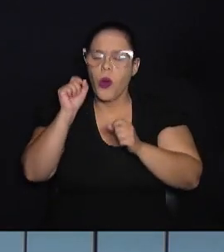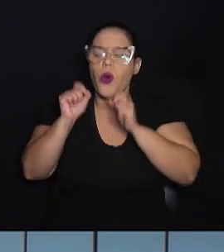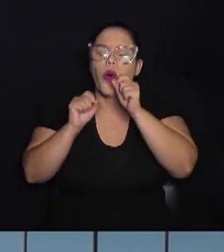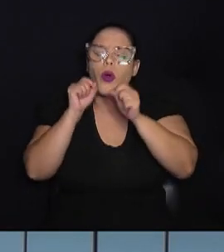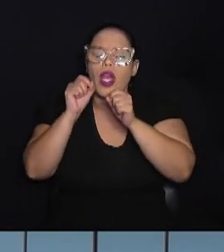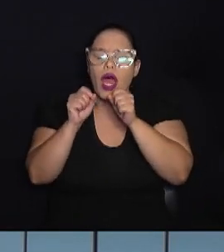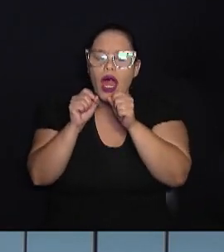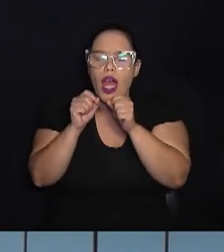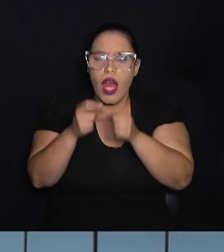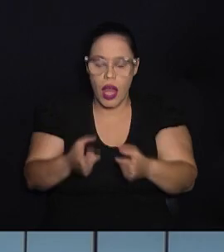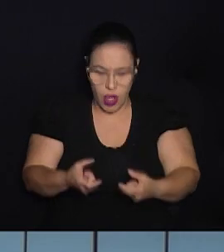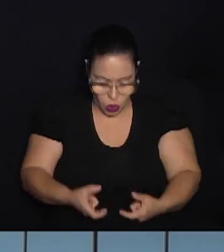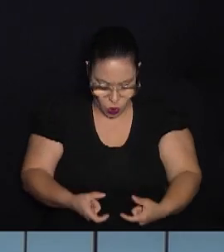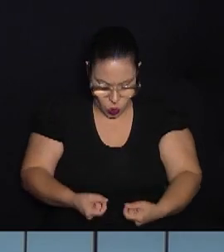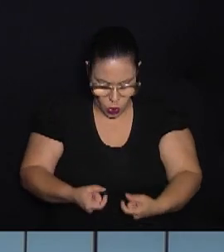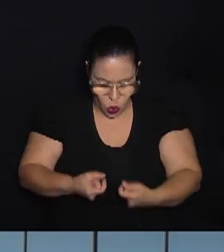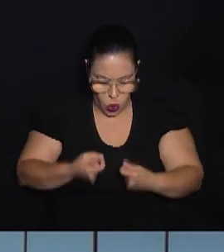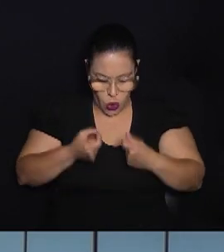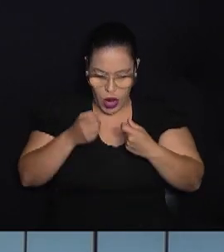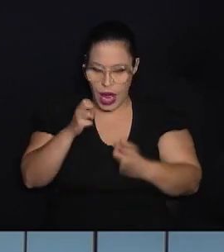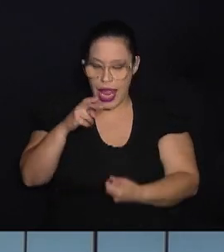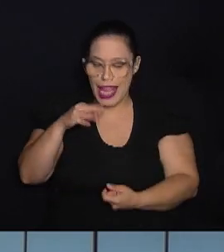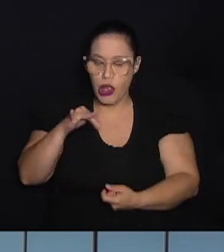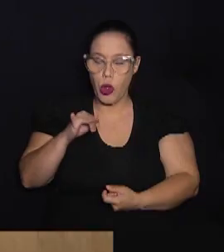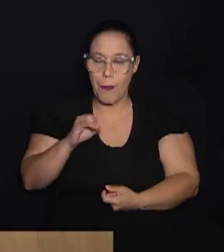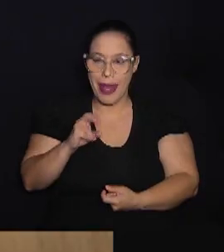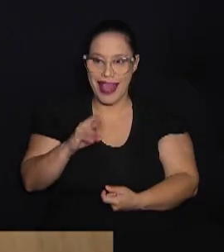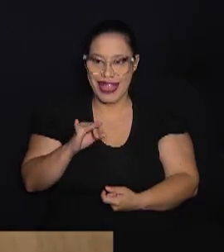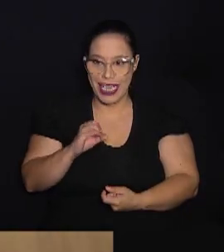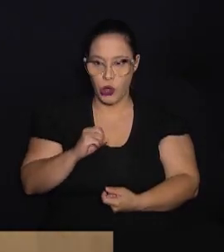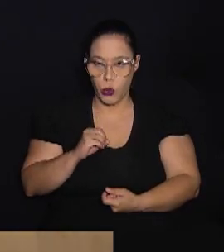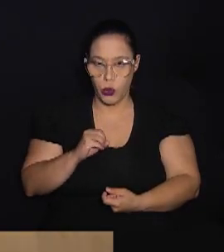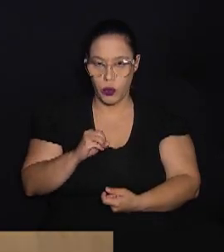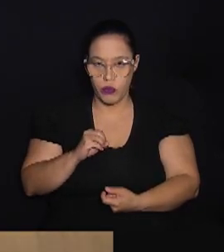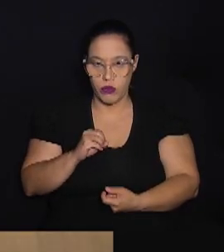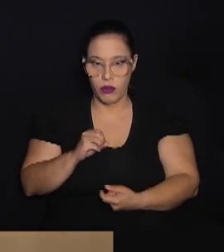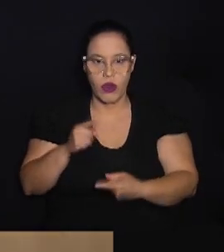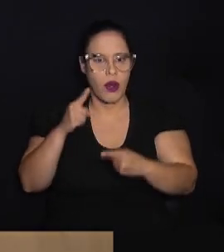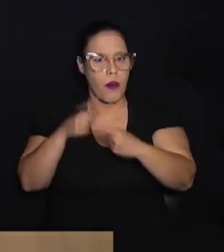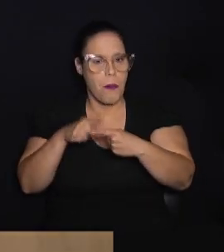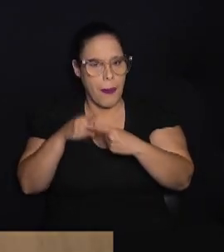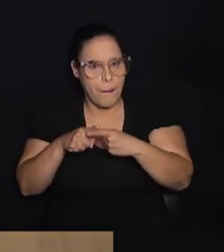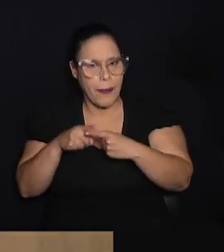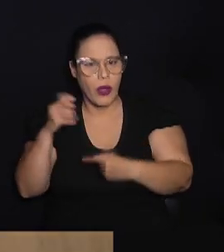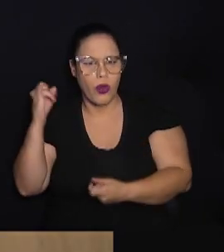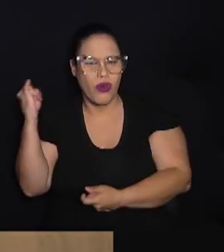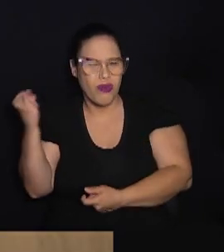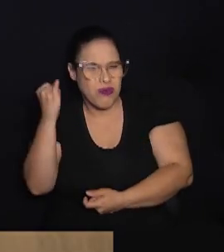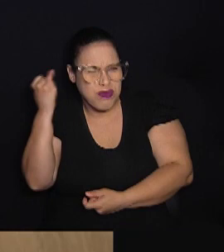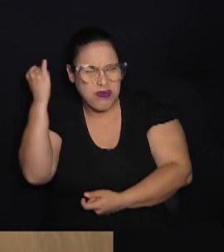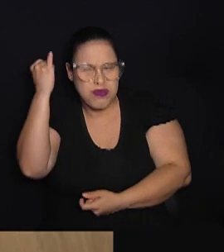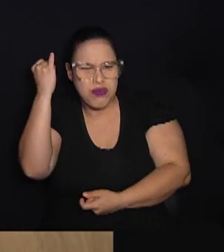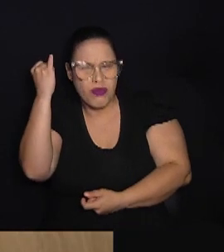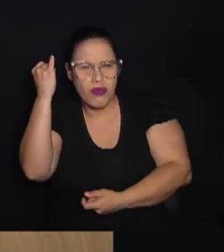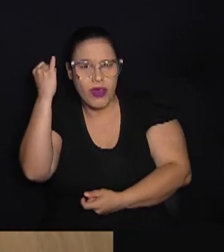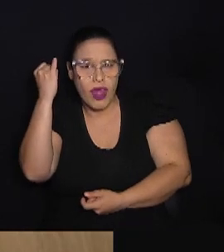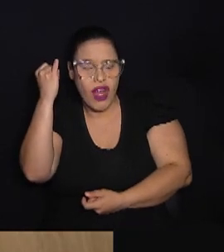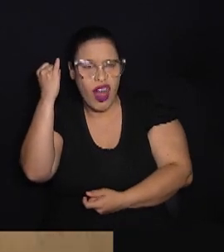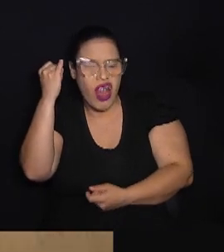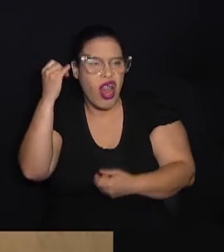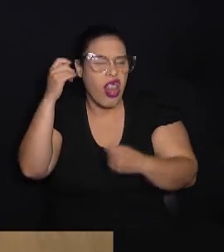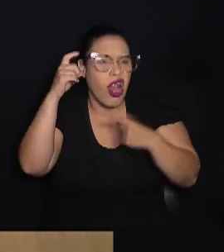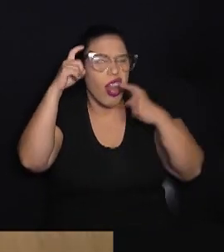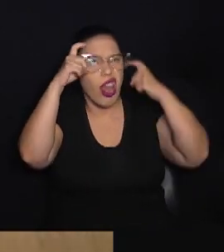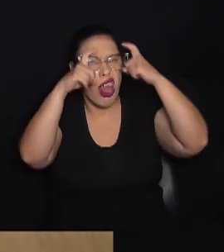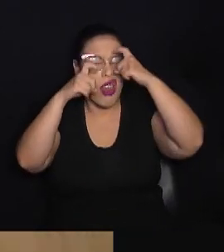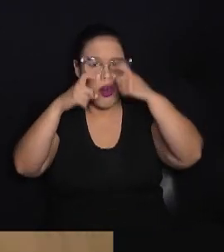câncer de endométrio, doutora, por favor. Isso é uma pergunta muito importante, Ana Paula, porque as pessoas confundem, né?